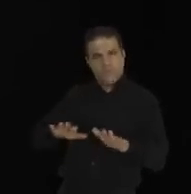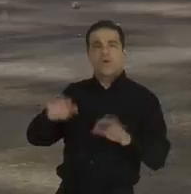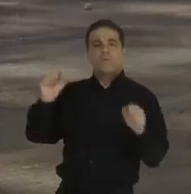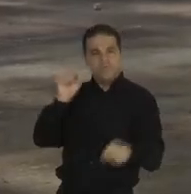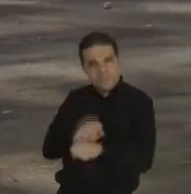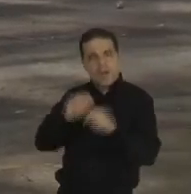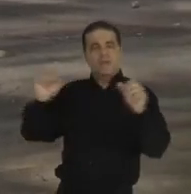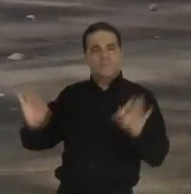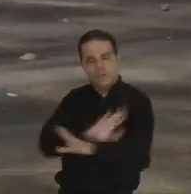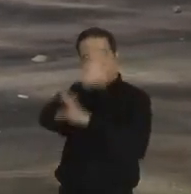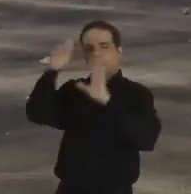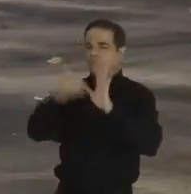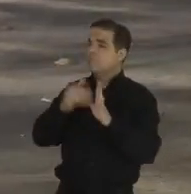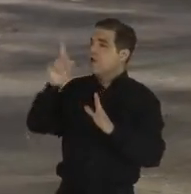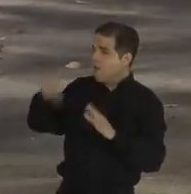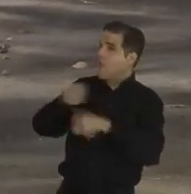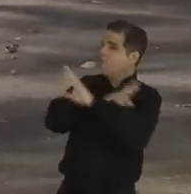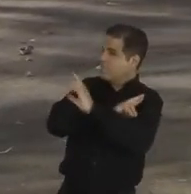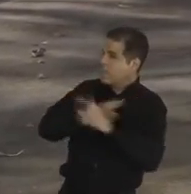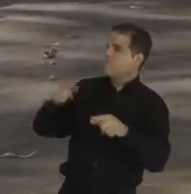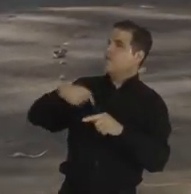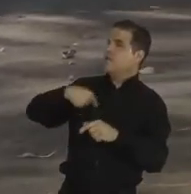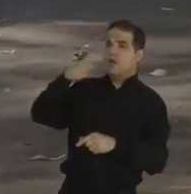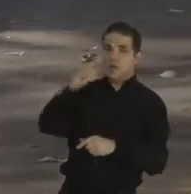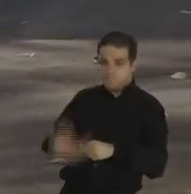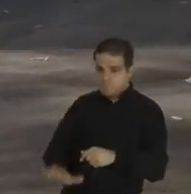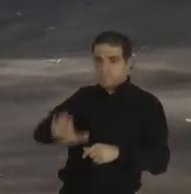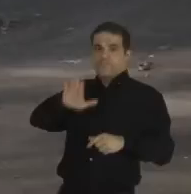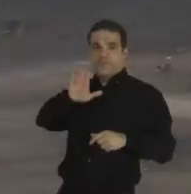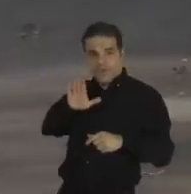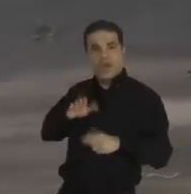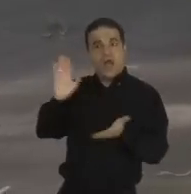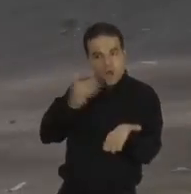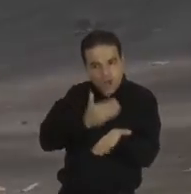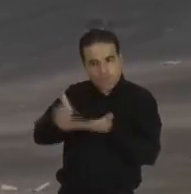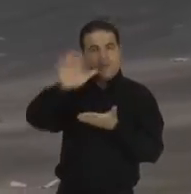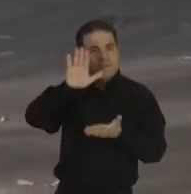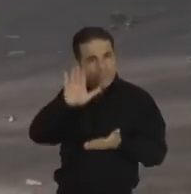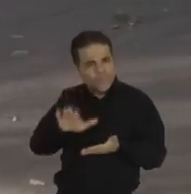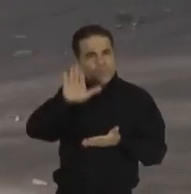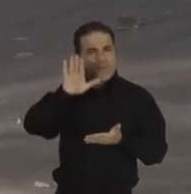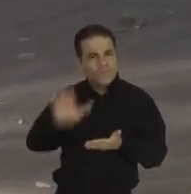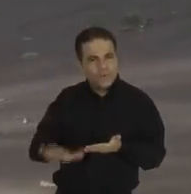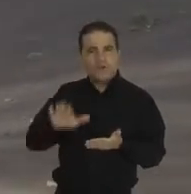parar por completo é bem diferente eu solta o pé do acelerador ele começa a fa